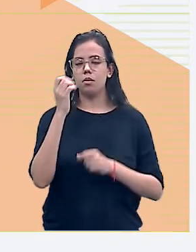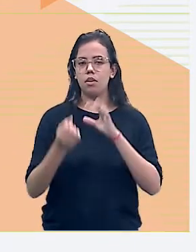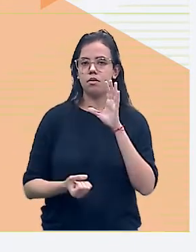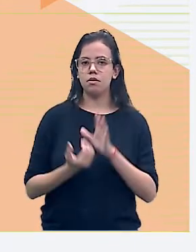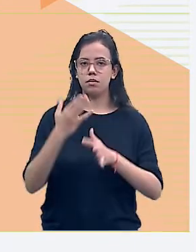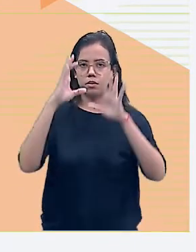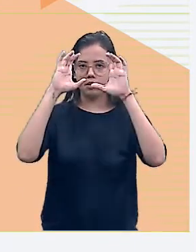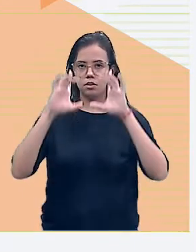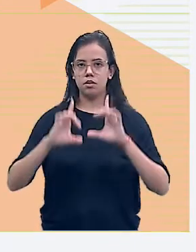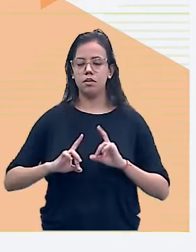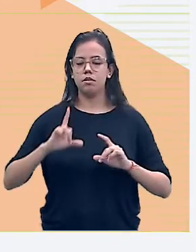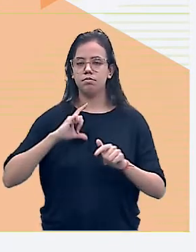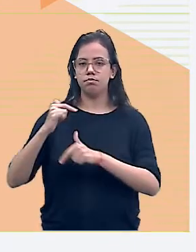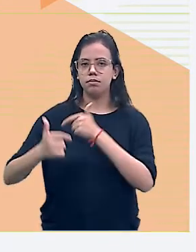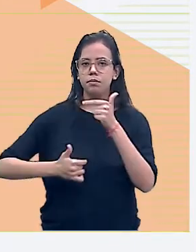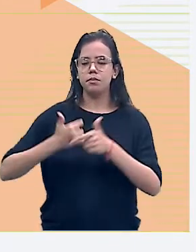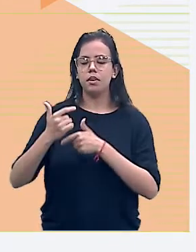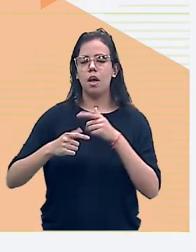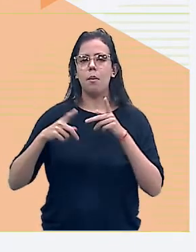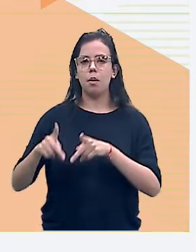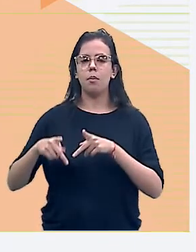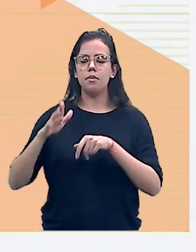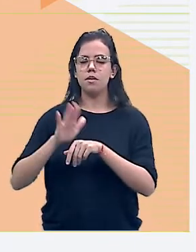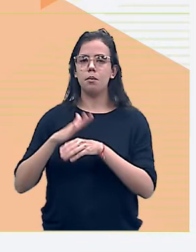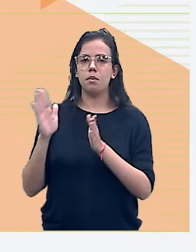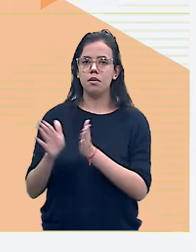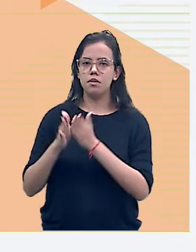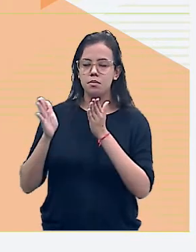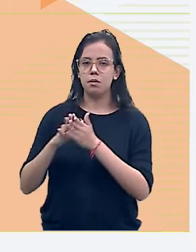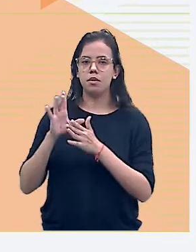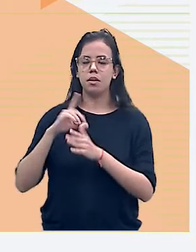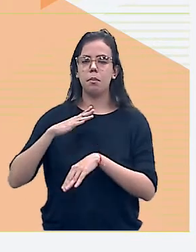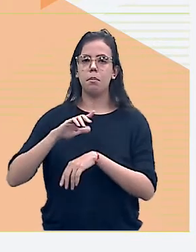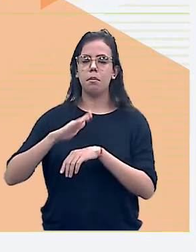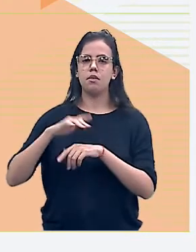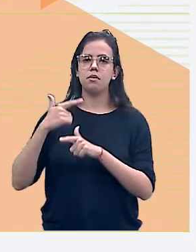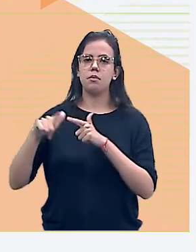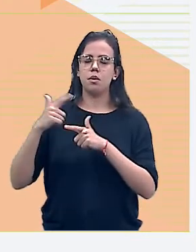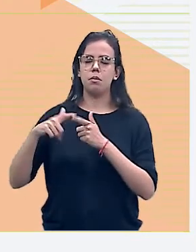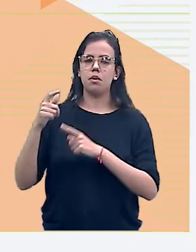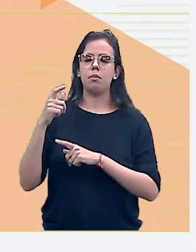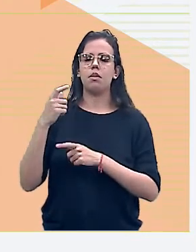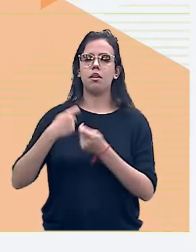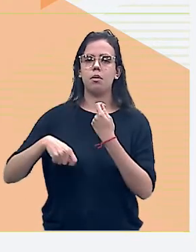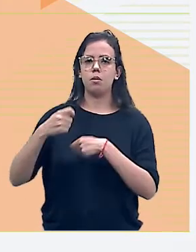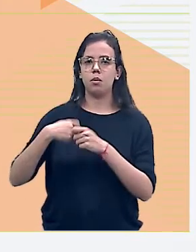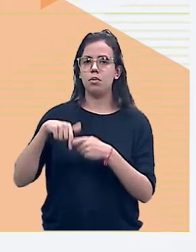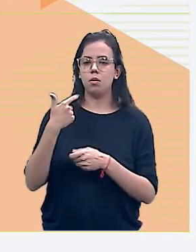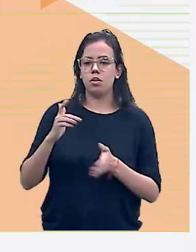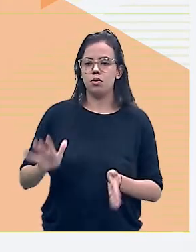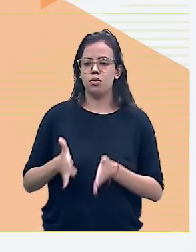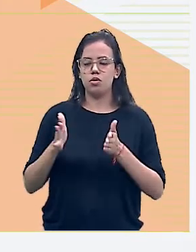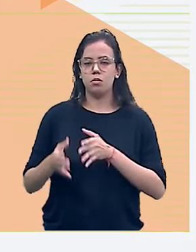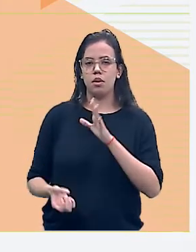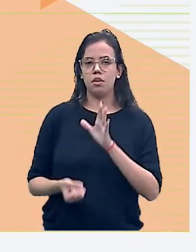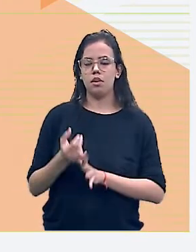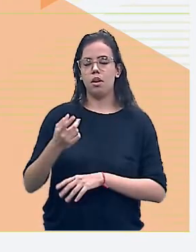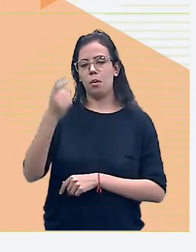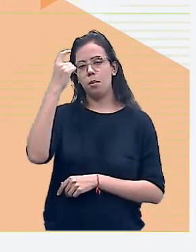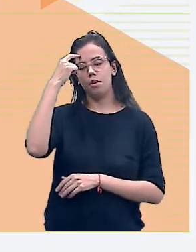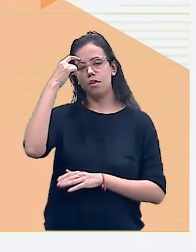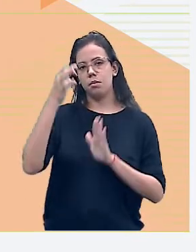Operária na qual a população mais vulnerável socioeconomicamente não é estimulado a desenvolver um pensamento crítico EA